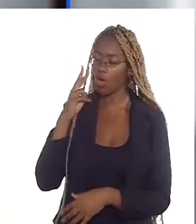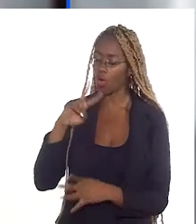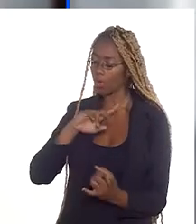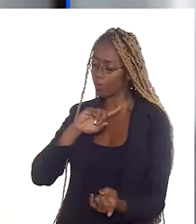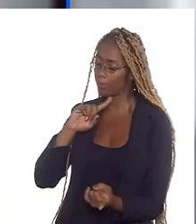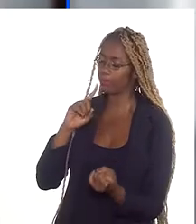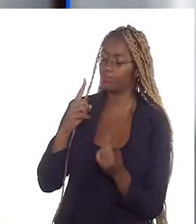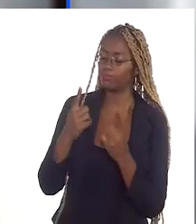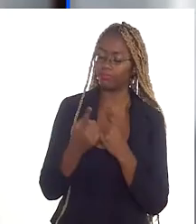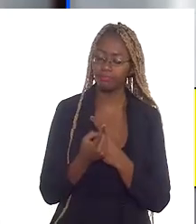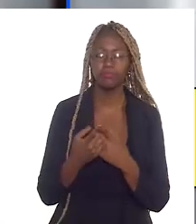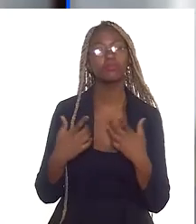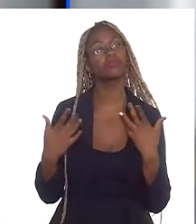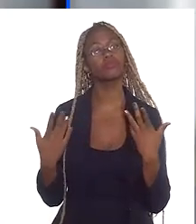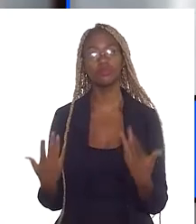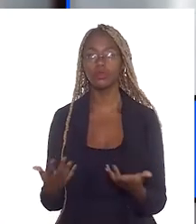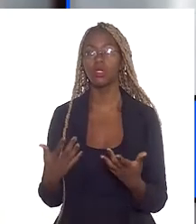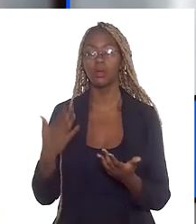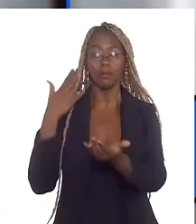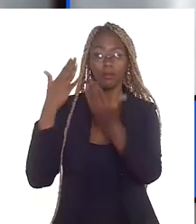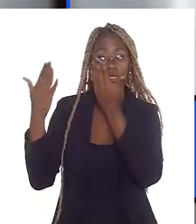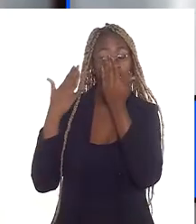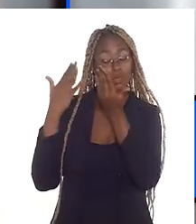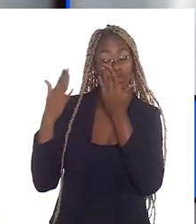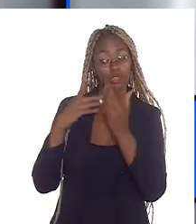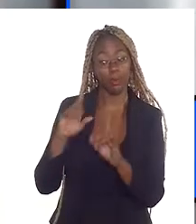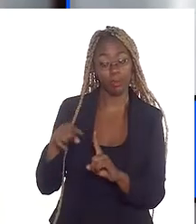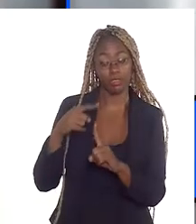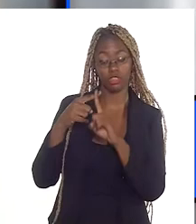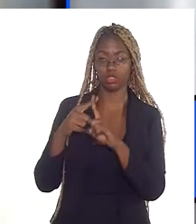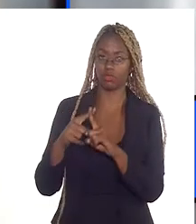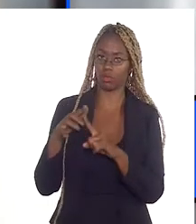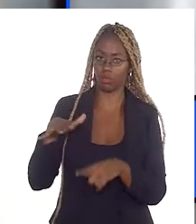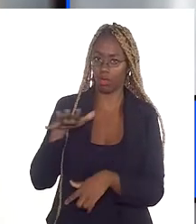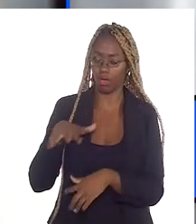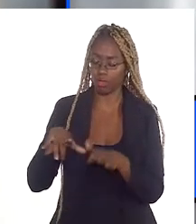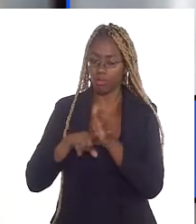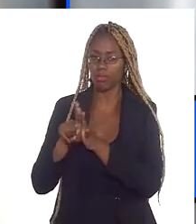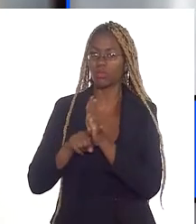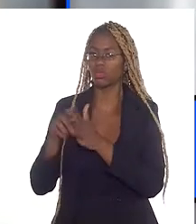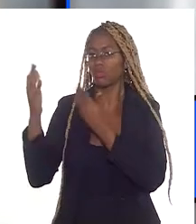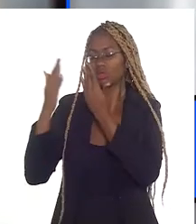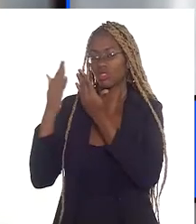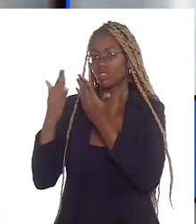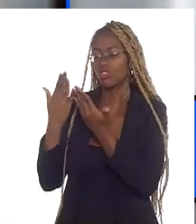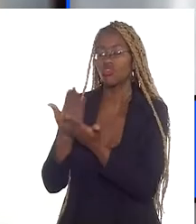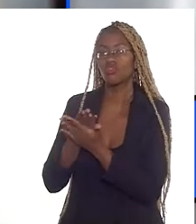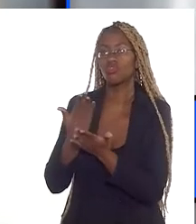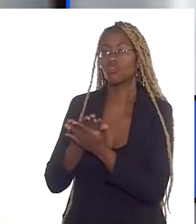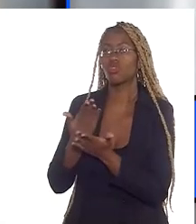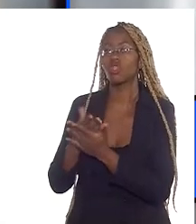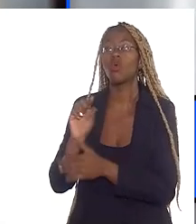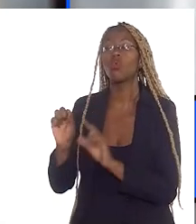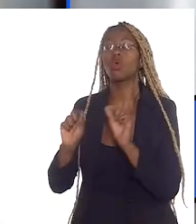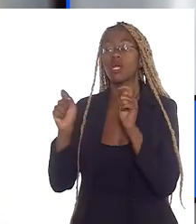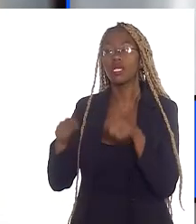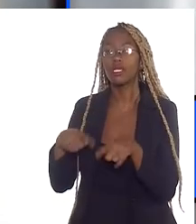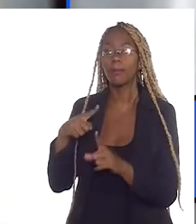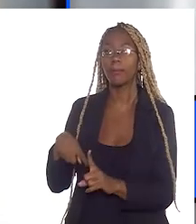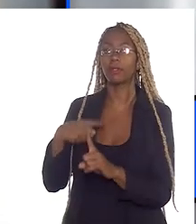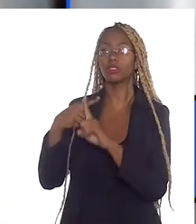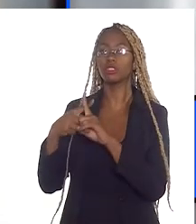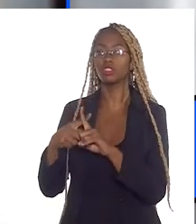isso pelo avesso é dentro da Psicologia positiva que é um copo de investigação da Psicologia que vai estudar o que há de positivo